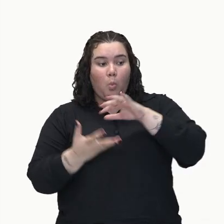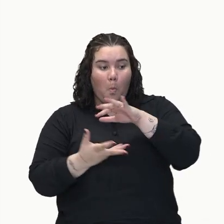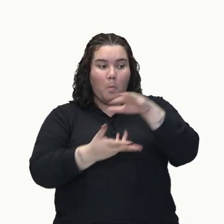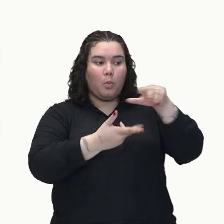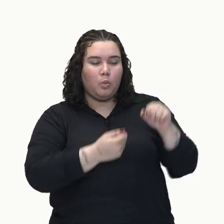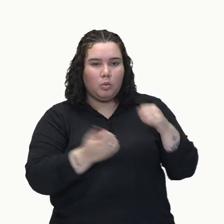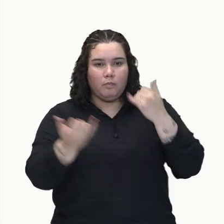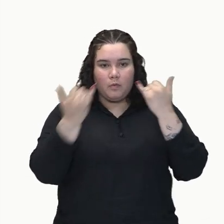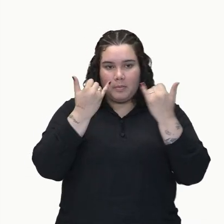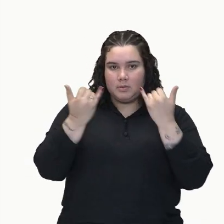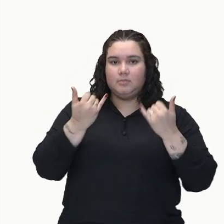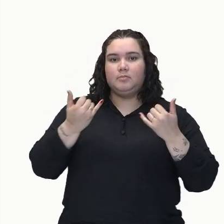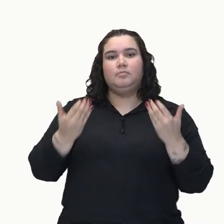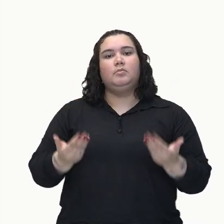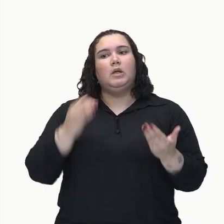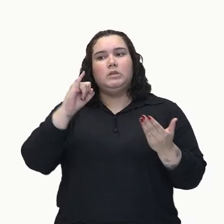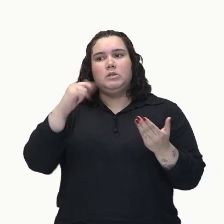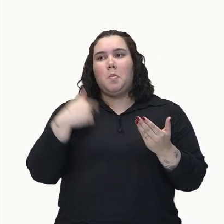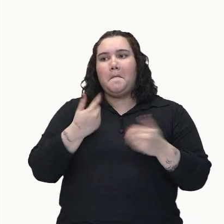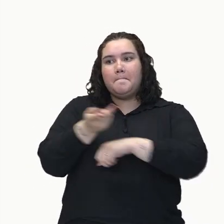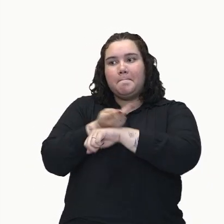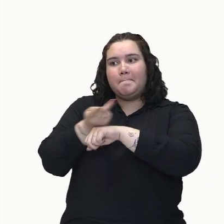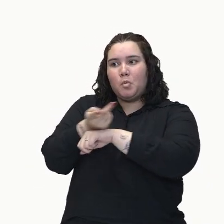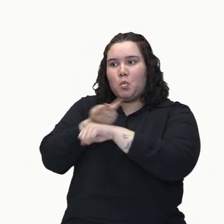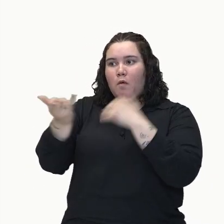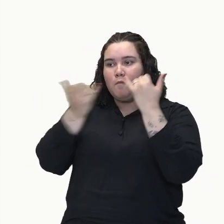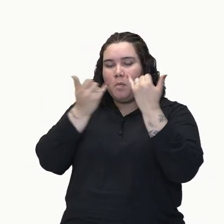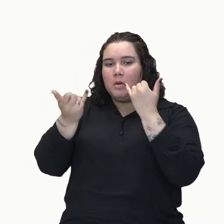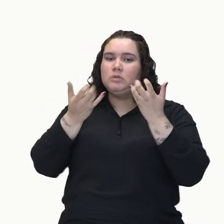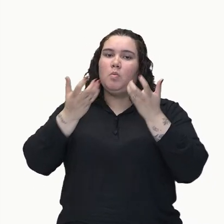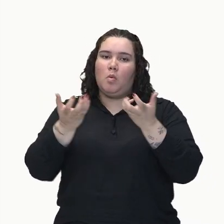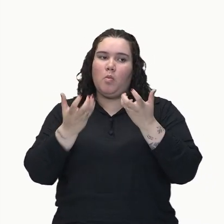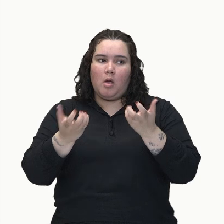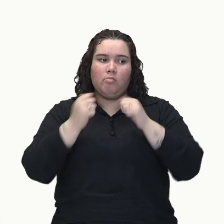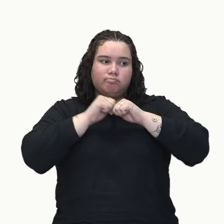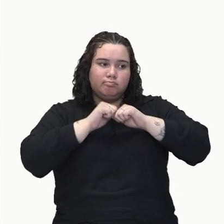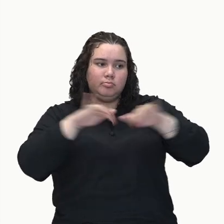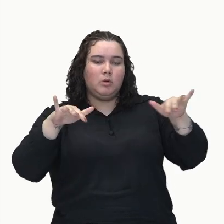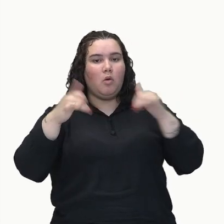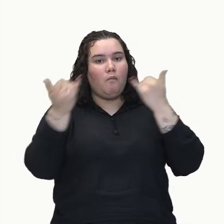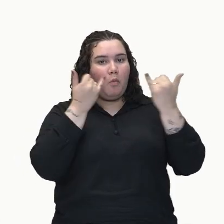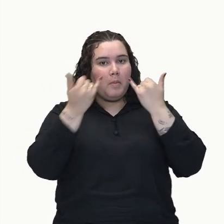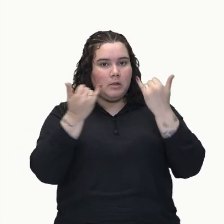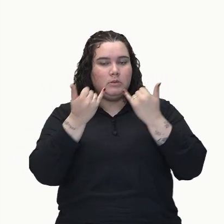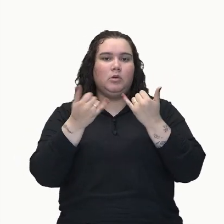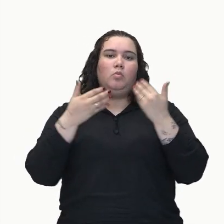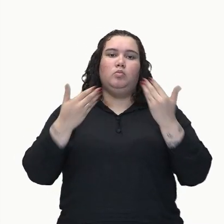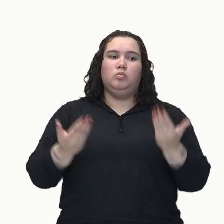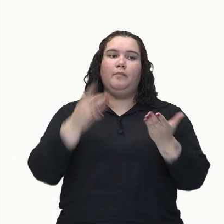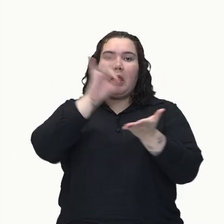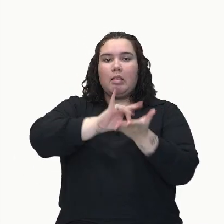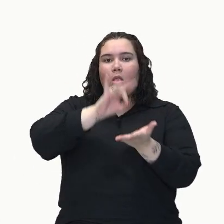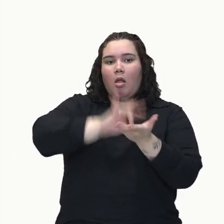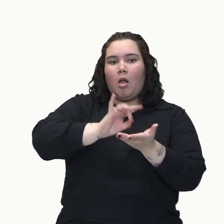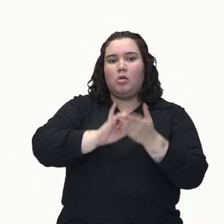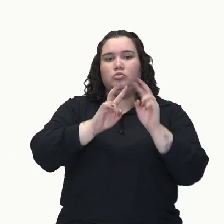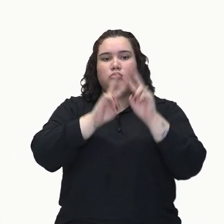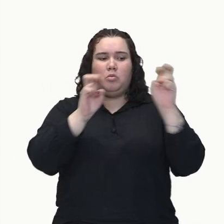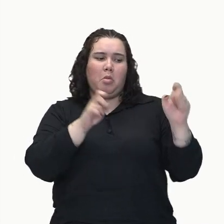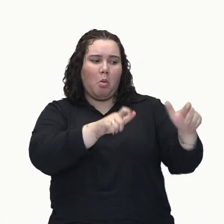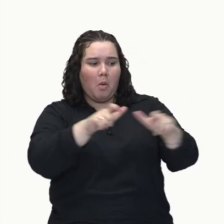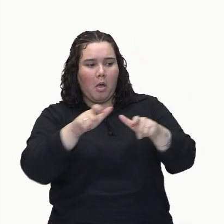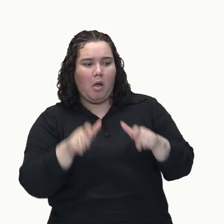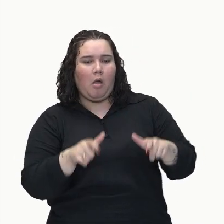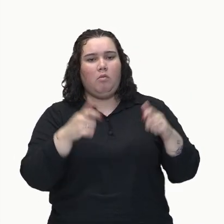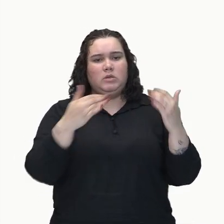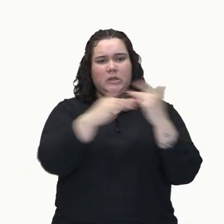Então, se eu estou buscando o mundo das notícias, eu quero transmitir informações, né? E informações pertinentes sobre local, nacional, internacional, sobre todos esses